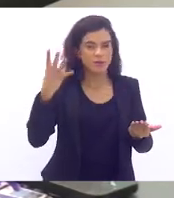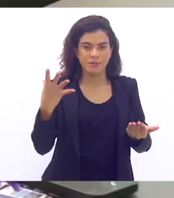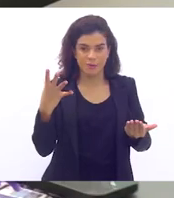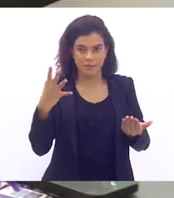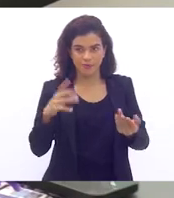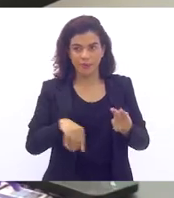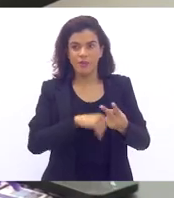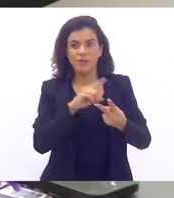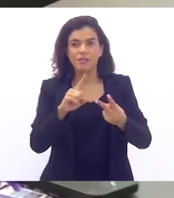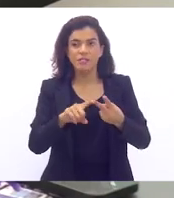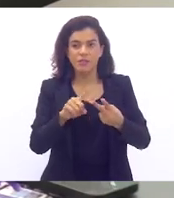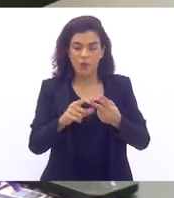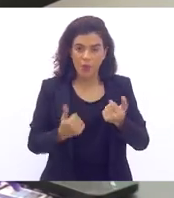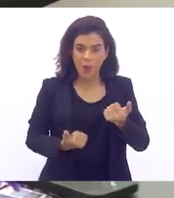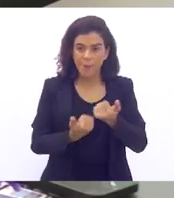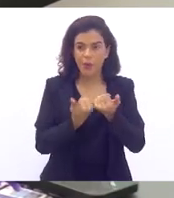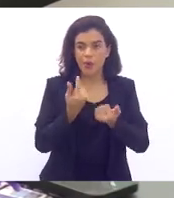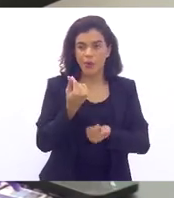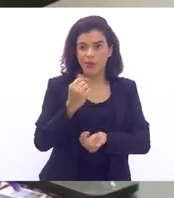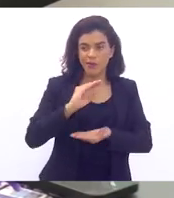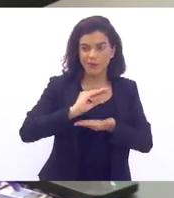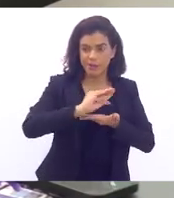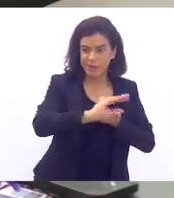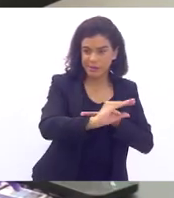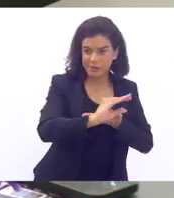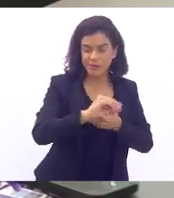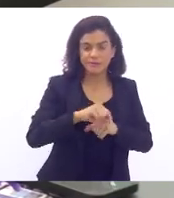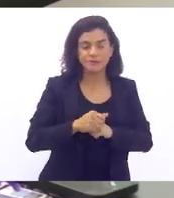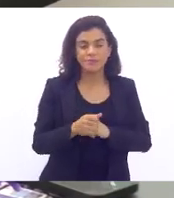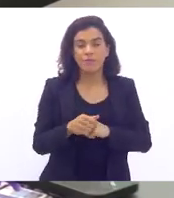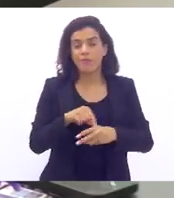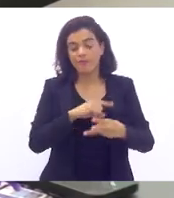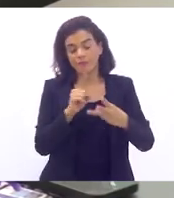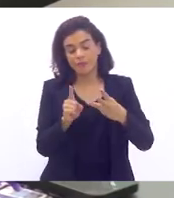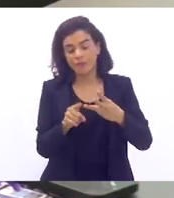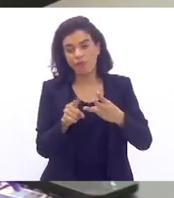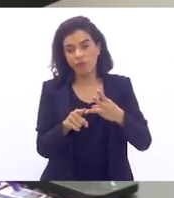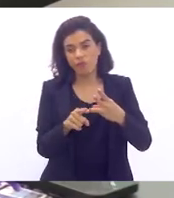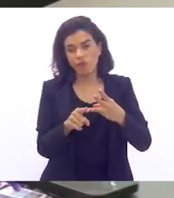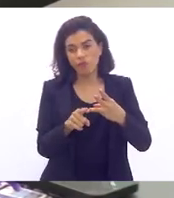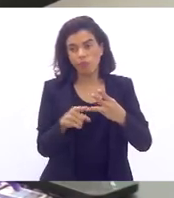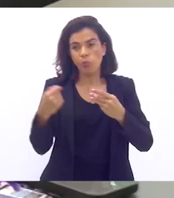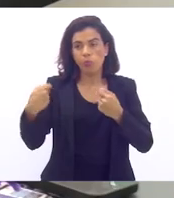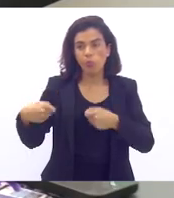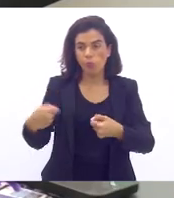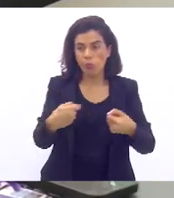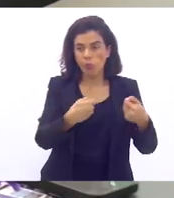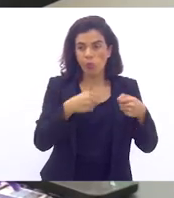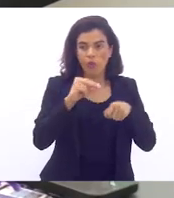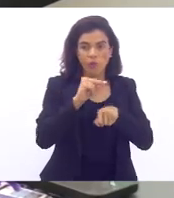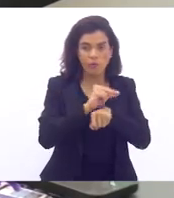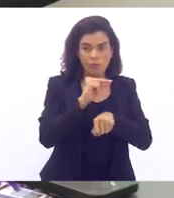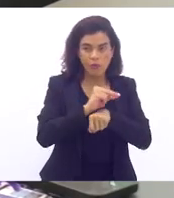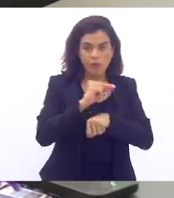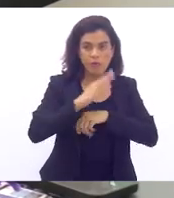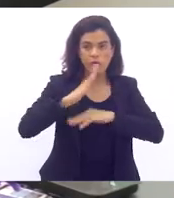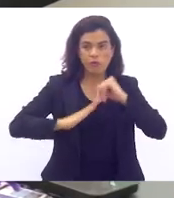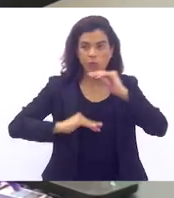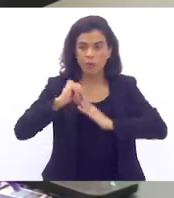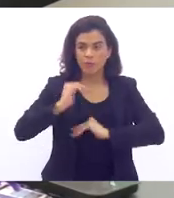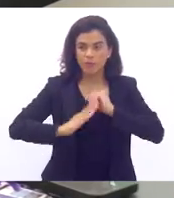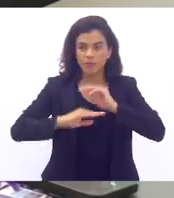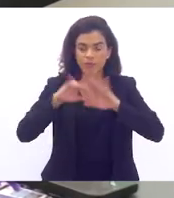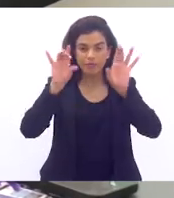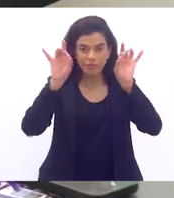do recurso do apoio financeiro e terceiro e terceiro porque precisa de cuidado técnicos especializado